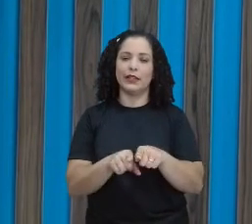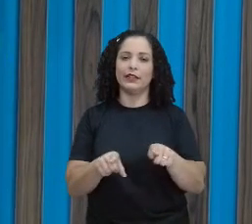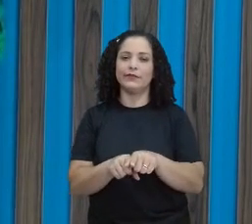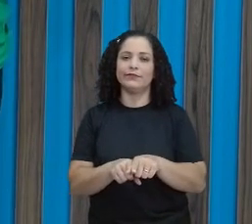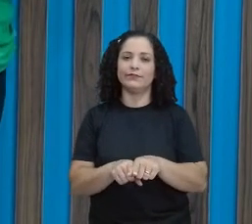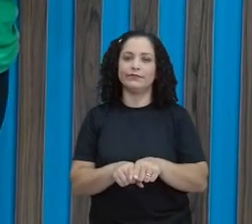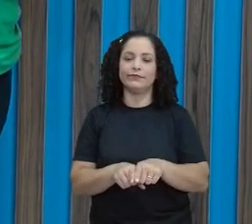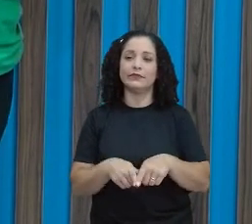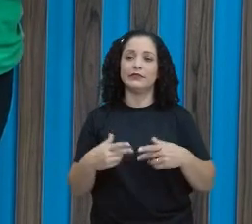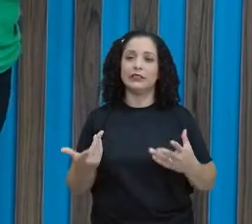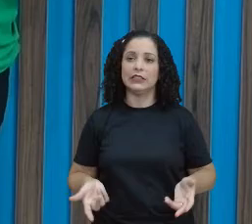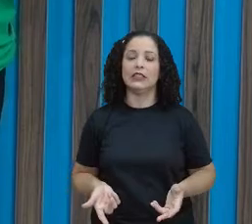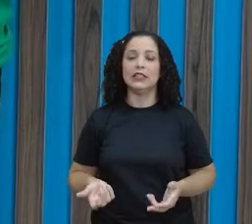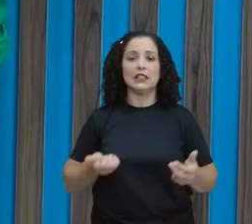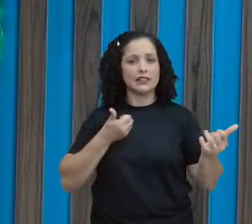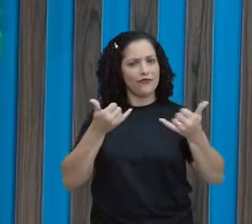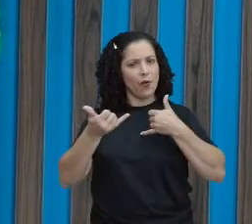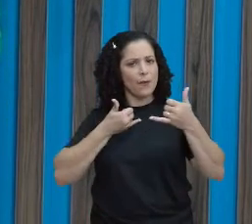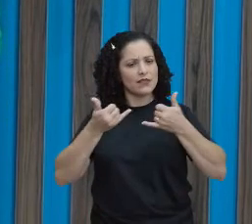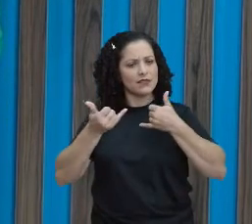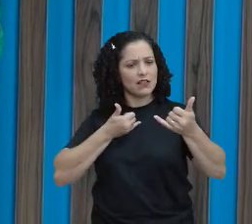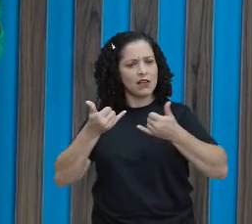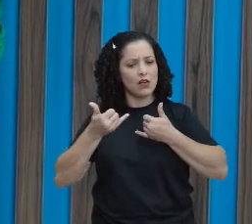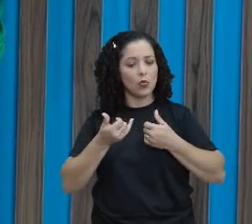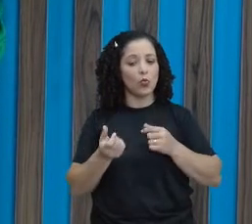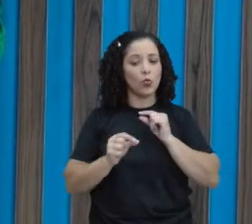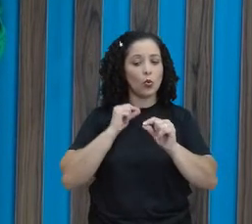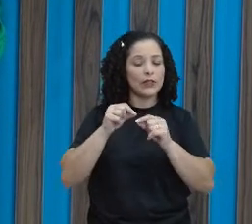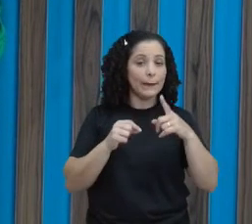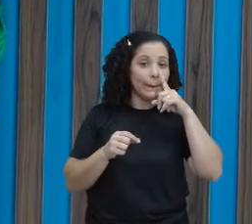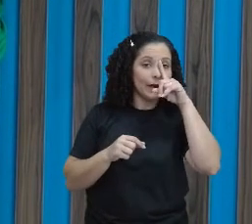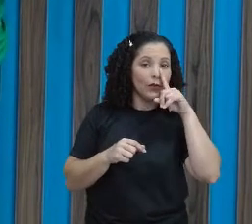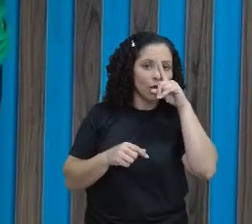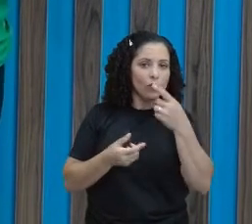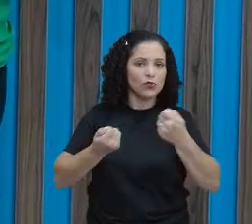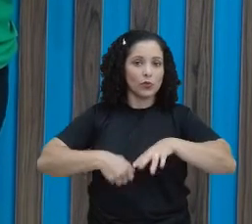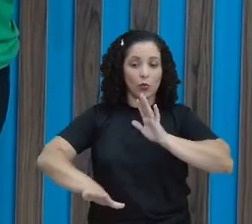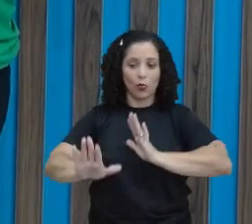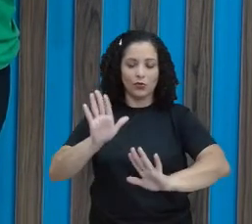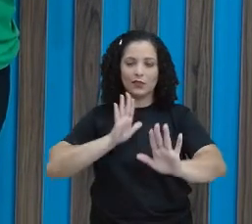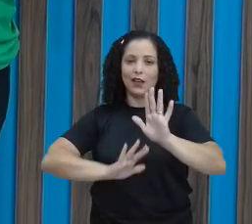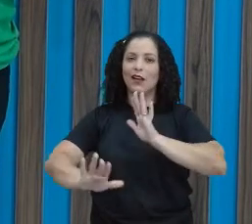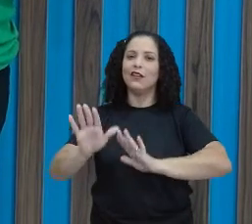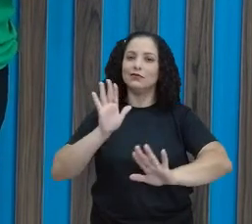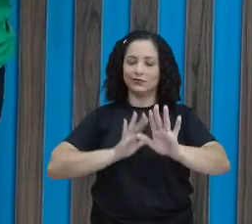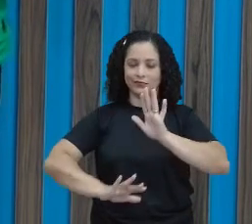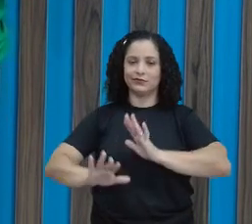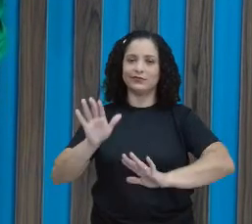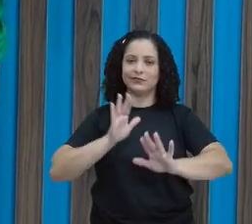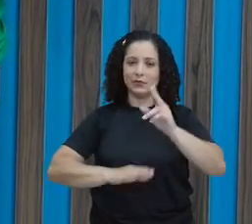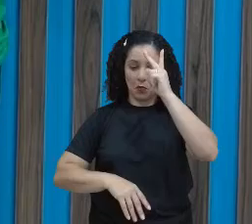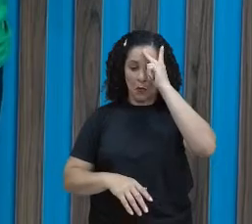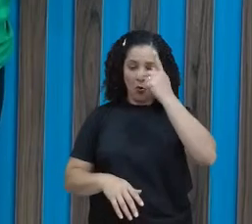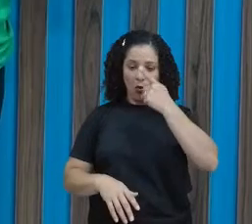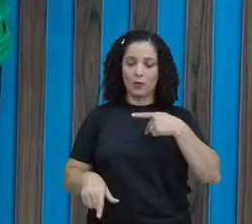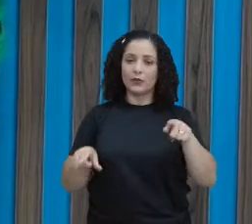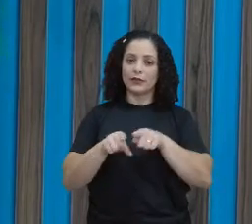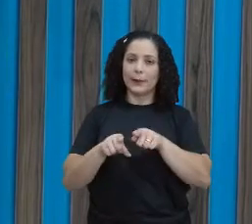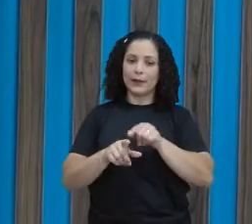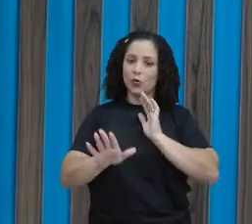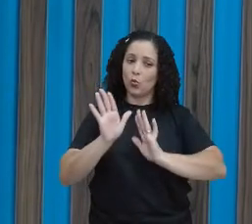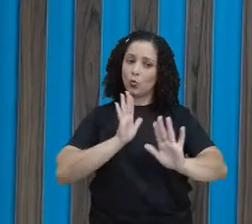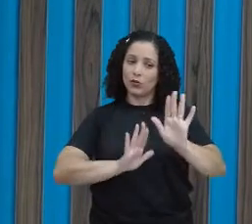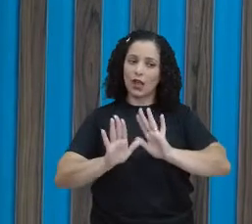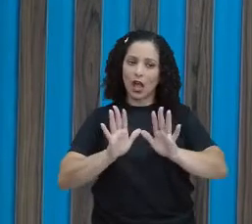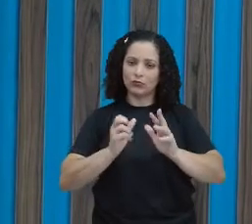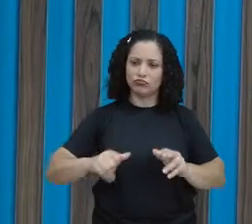dessa informação aí sobre os malefícios é que a gente toma cuidado, né? Não só cuidado consigo mesmo, mas cuidado